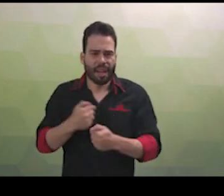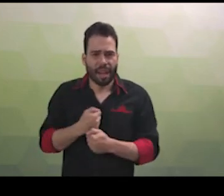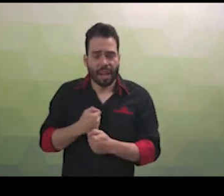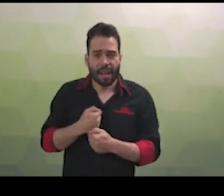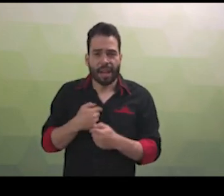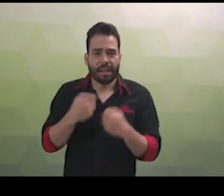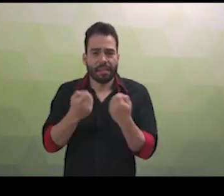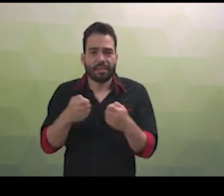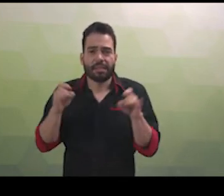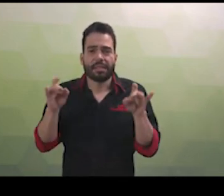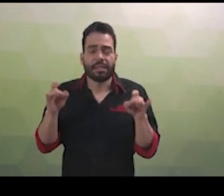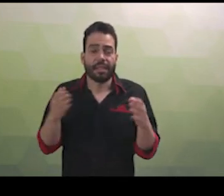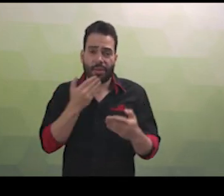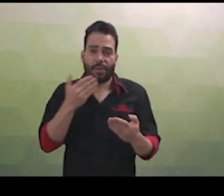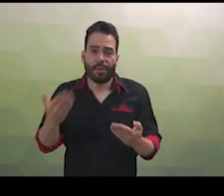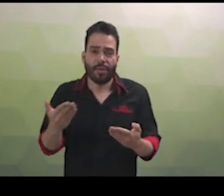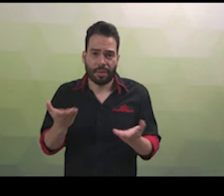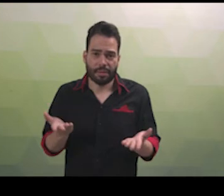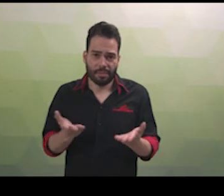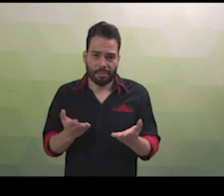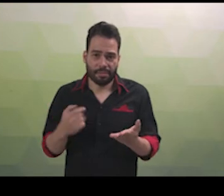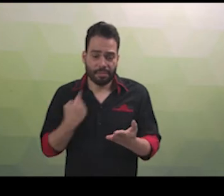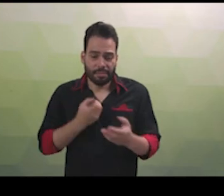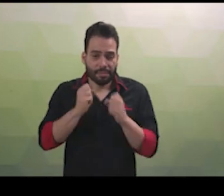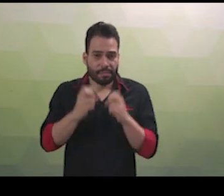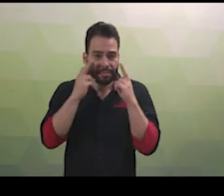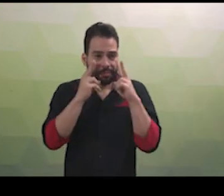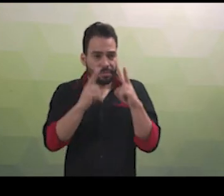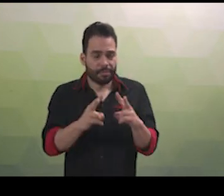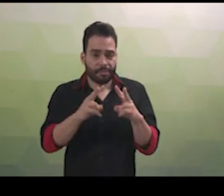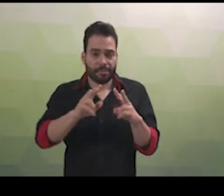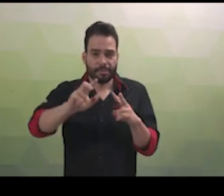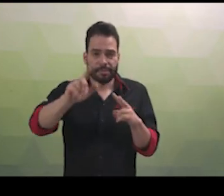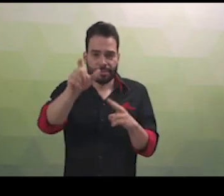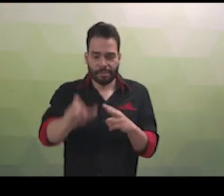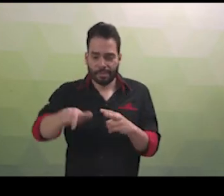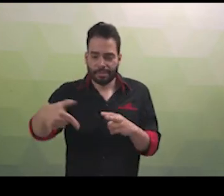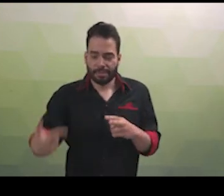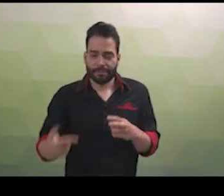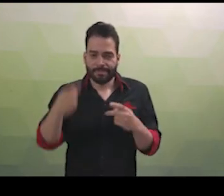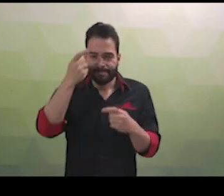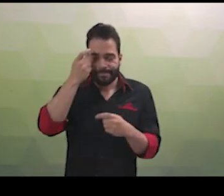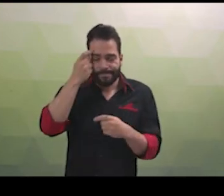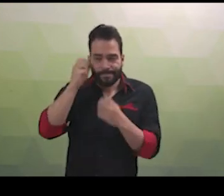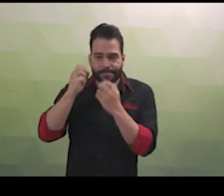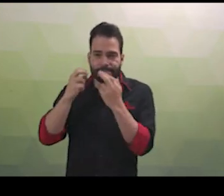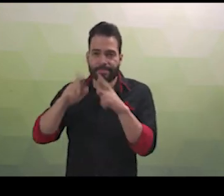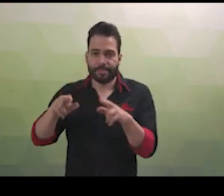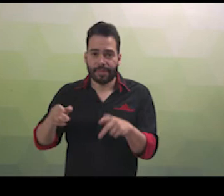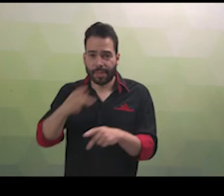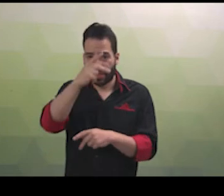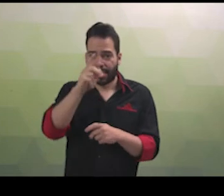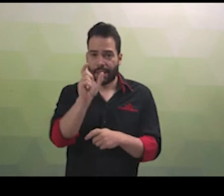isso. Qual a minha necessidade específica? Assim, poderemos enxergar o outro por outra perspectiva. A